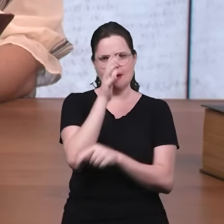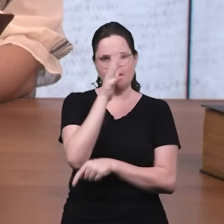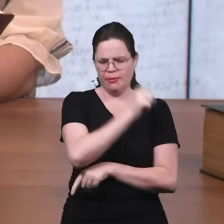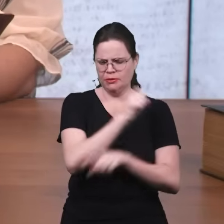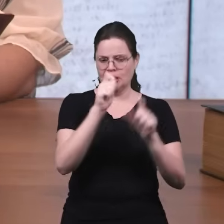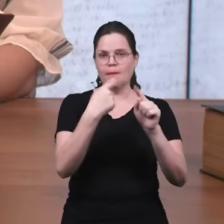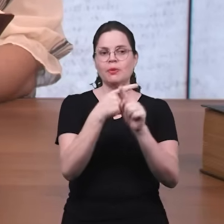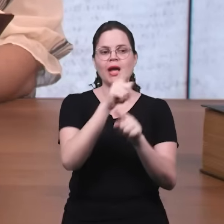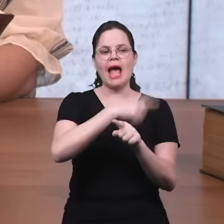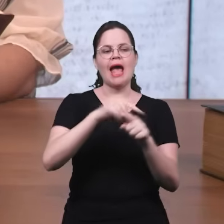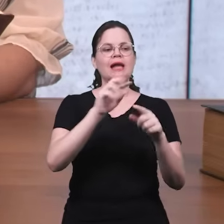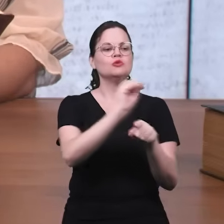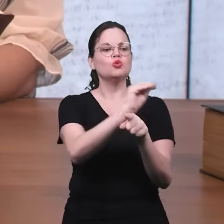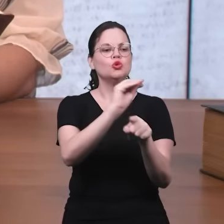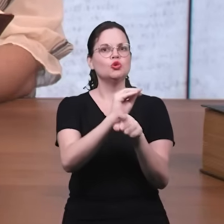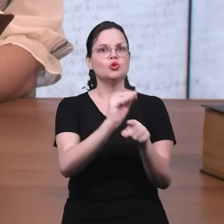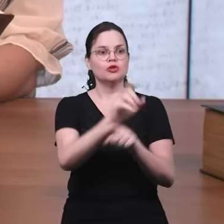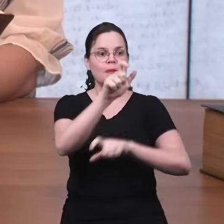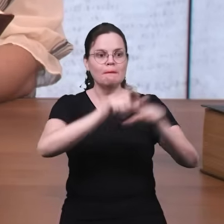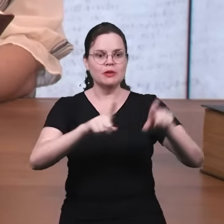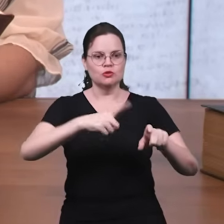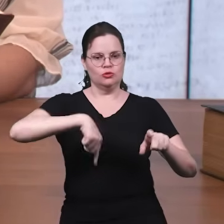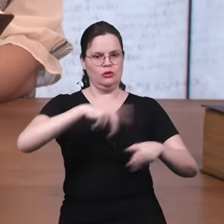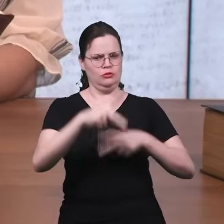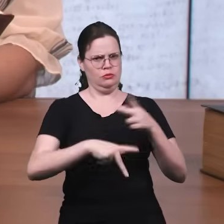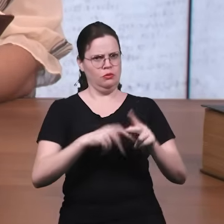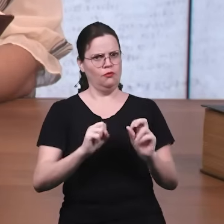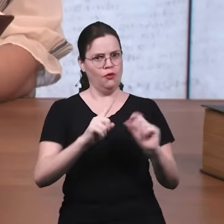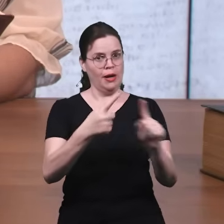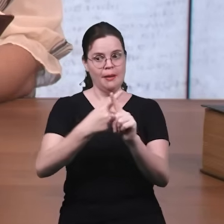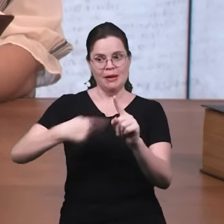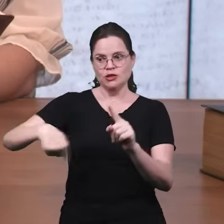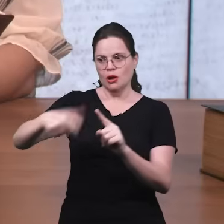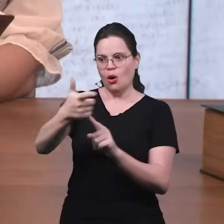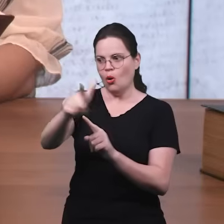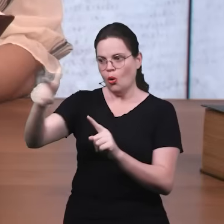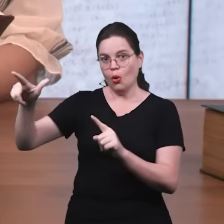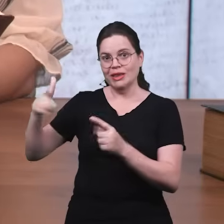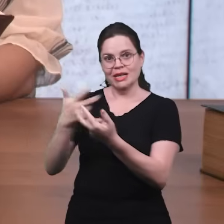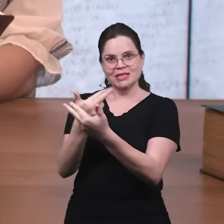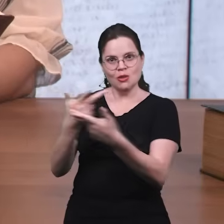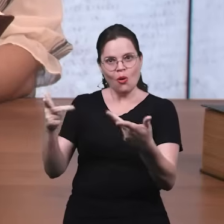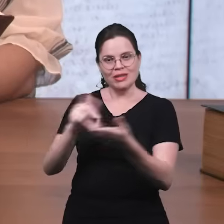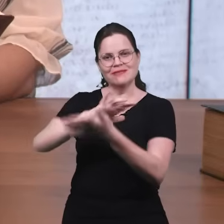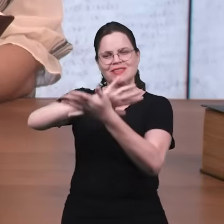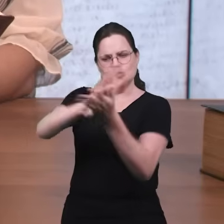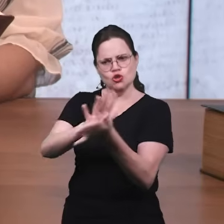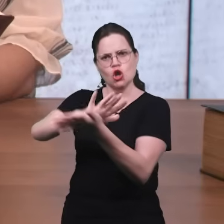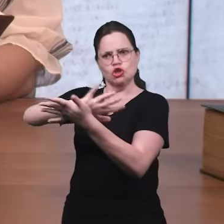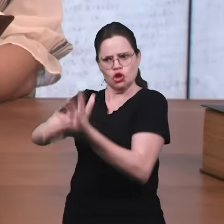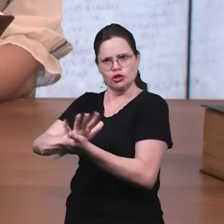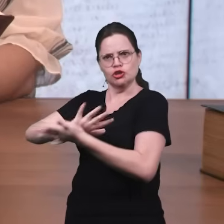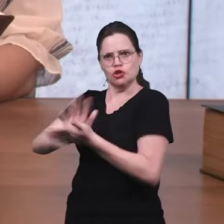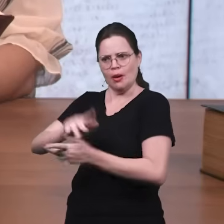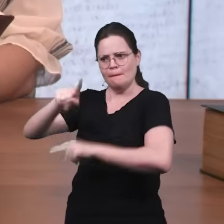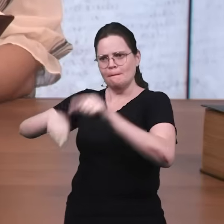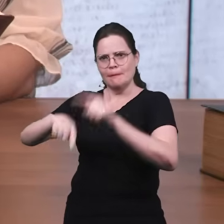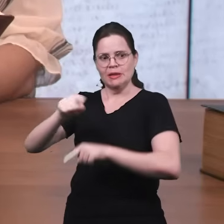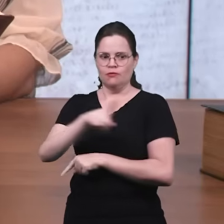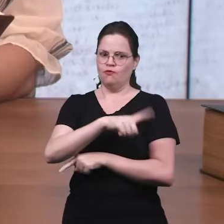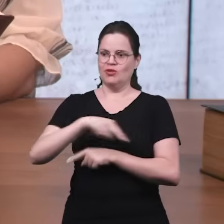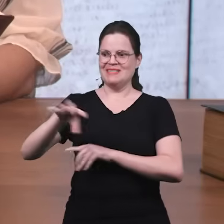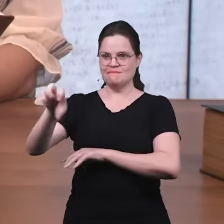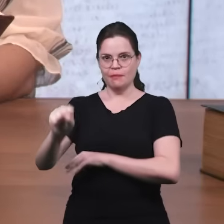que enviamos. Tão somente guardai-vos do anátema, para que não vos metais